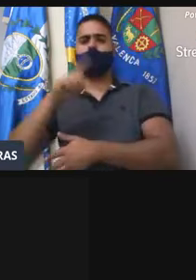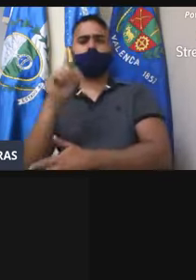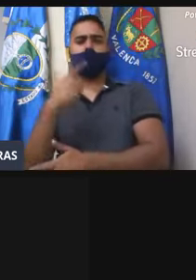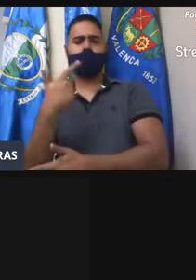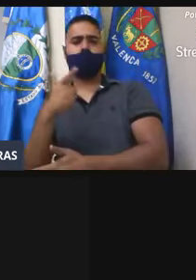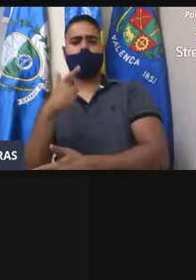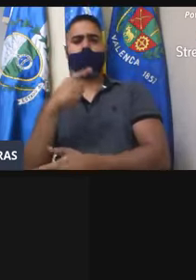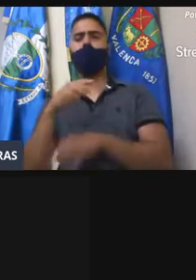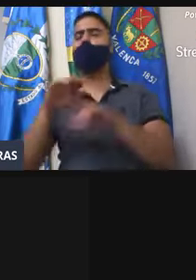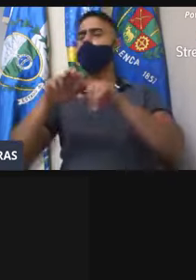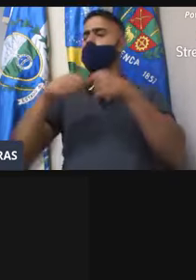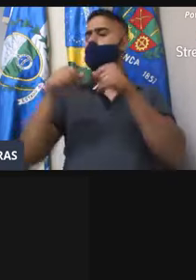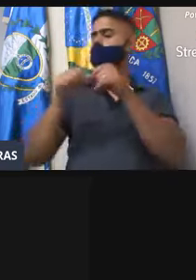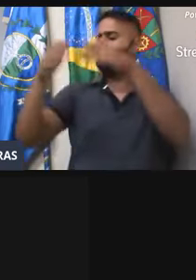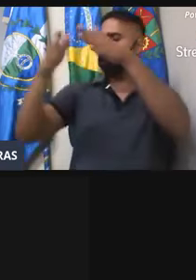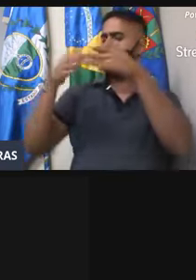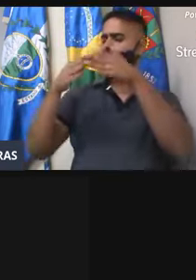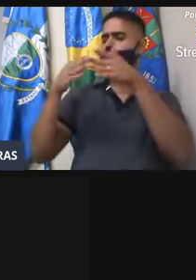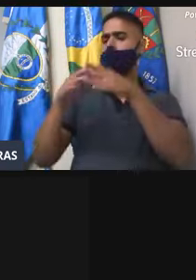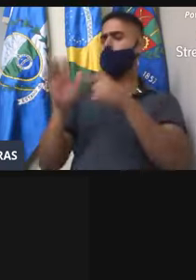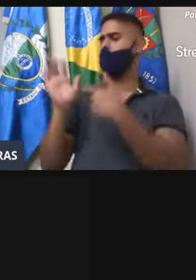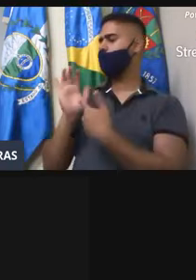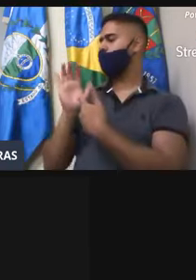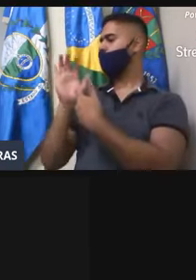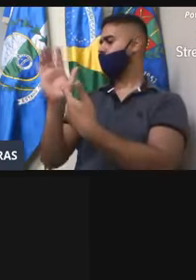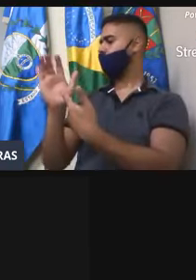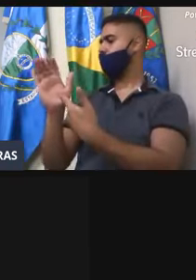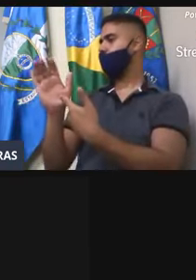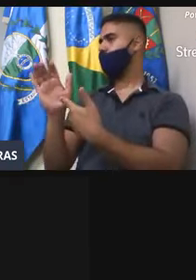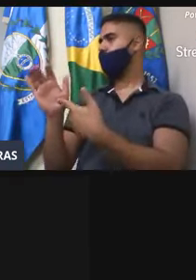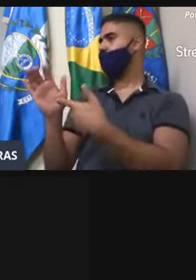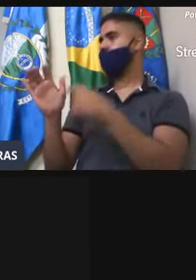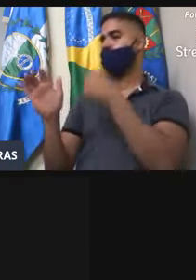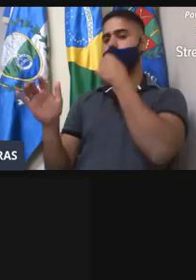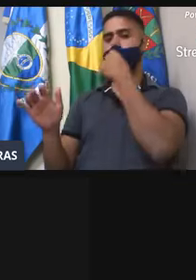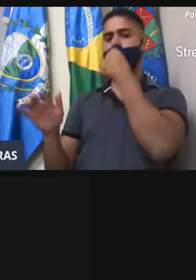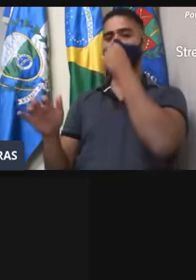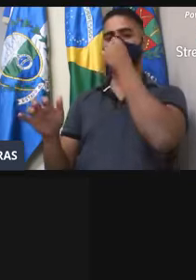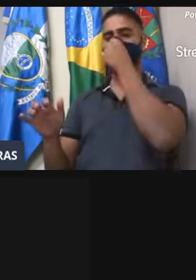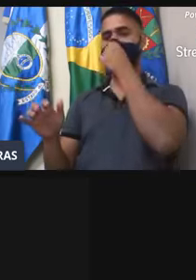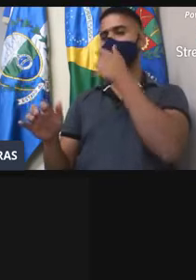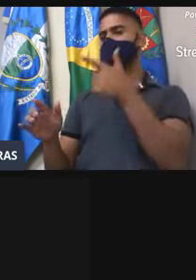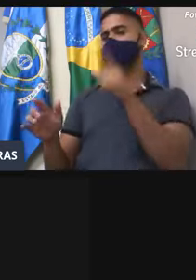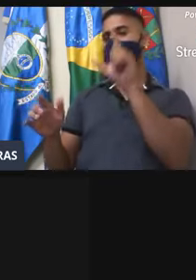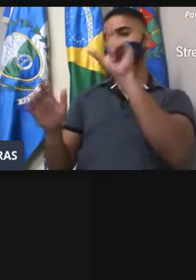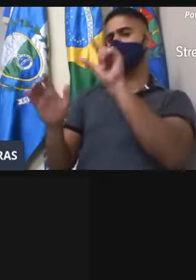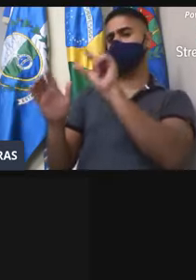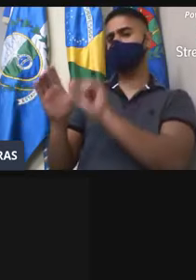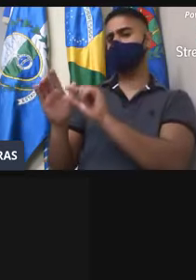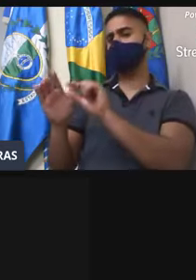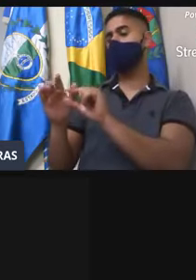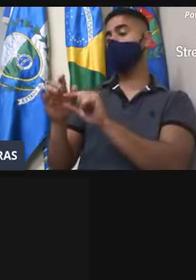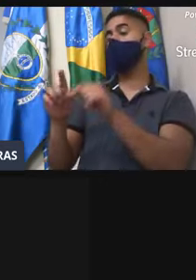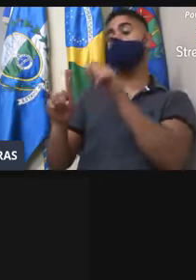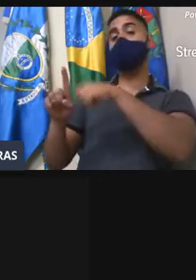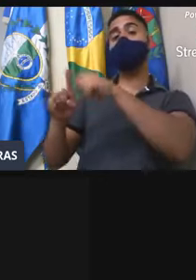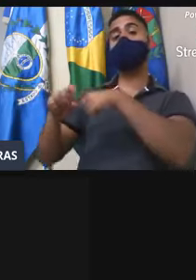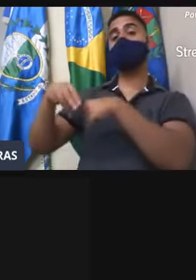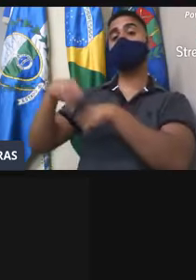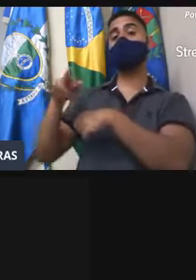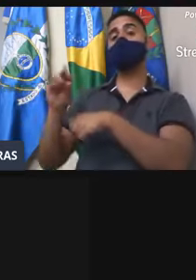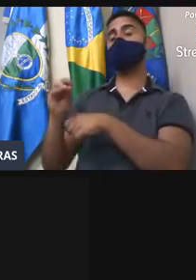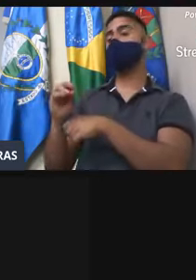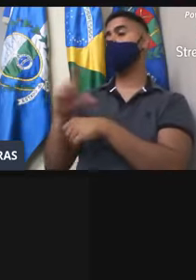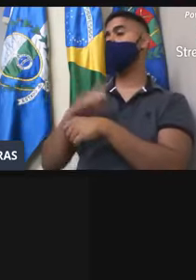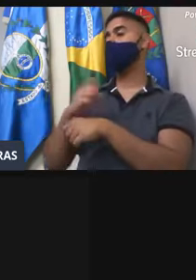nisso, fiz esse apelo e ele me mostrou, Rafael, caiu muito o atendimento no mês de maio, foram 52